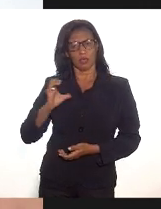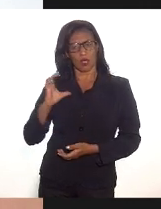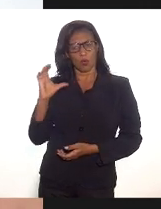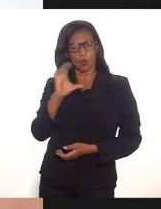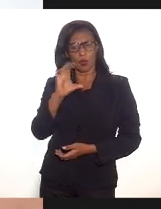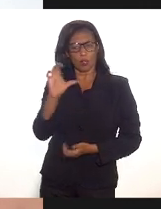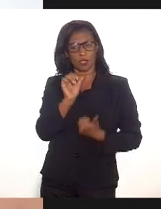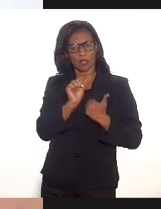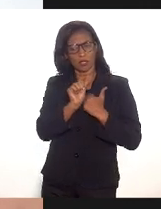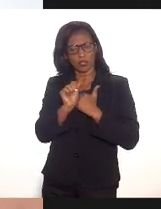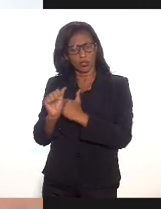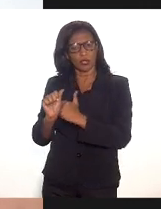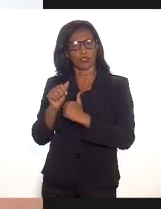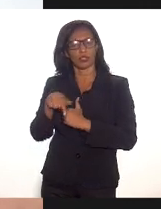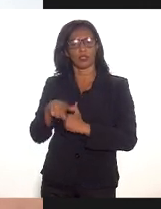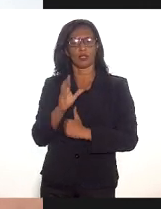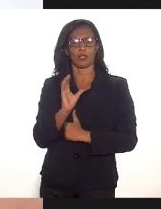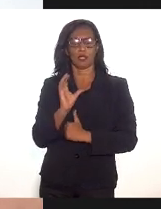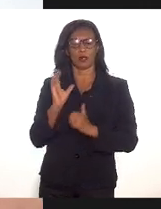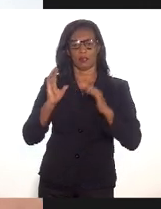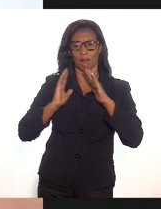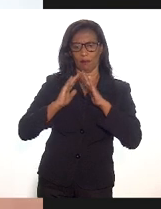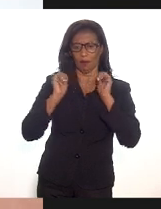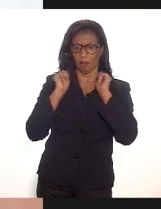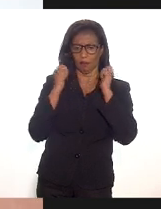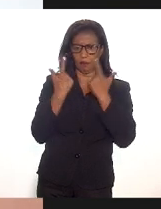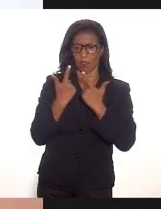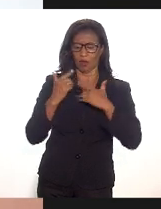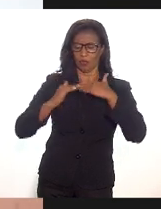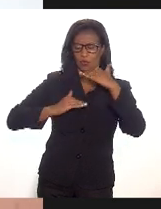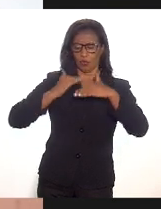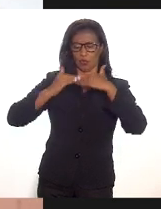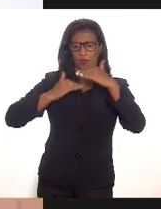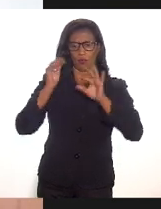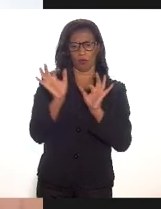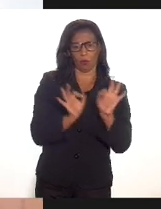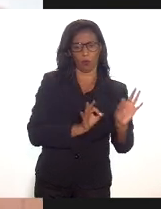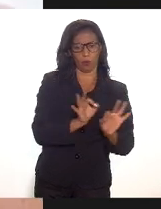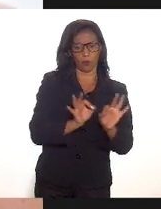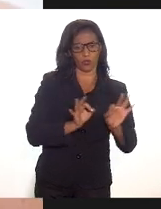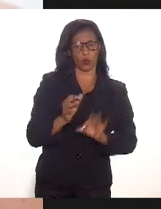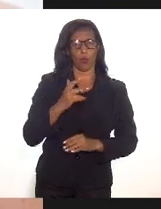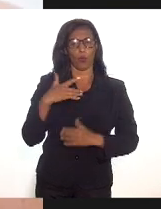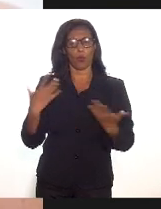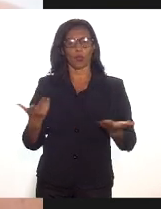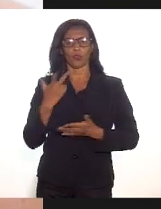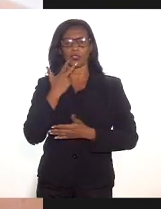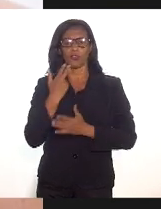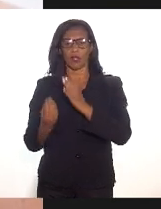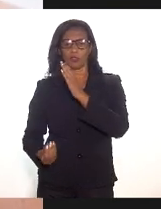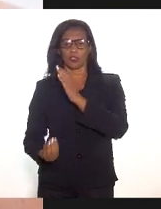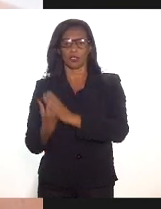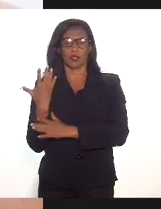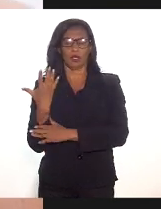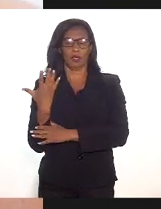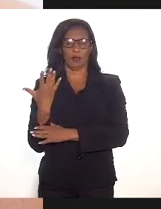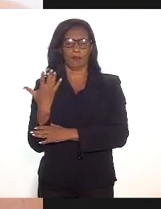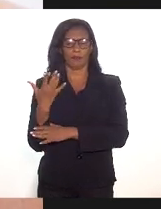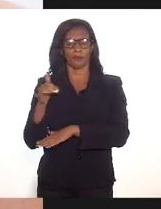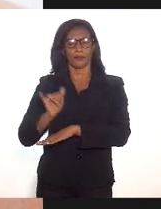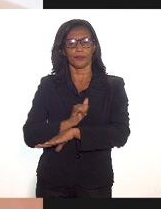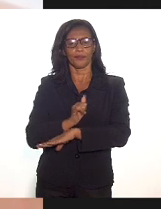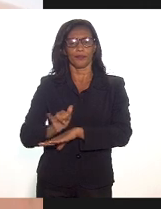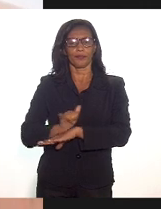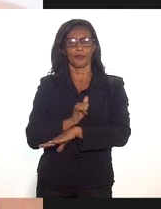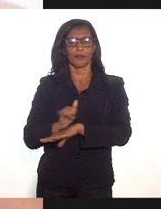tem dirigido aqui na casa o Fórum de Desenvolvimento. Então, quando a gente fala de criar